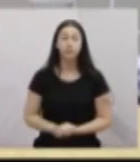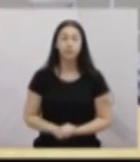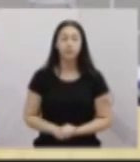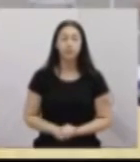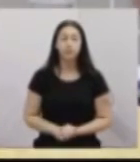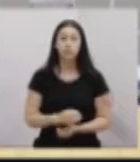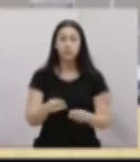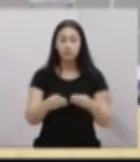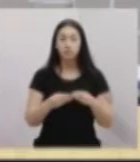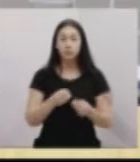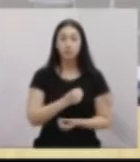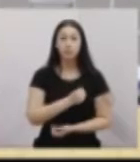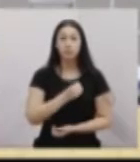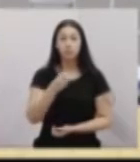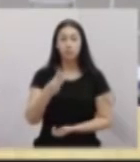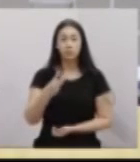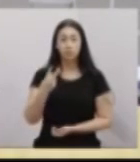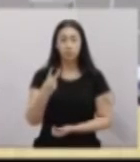Moção número 32.